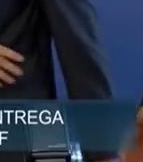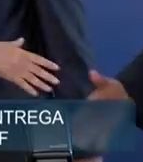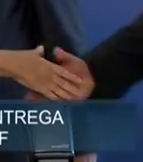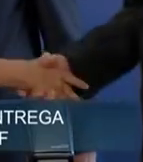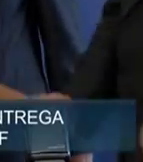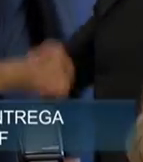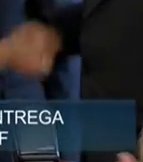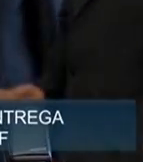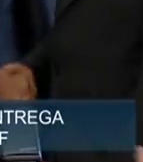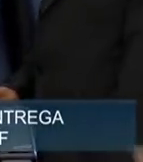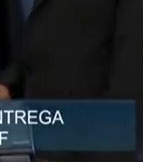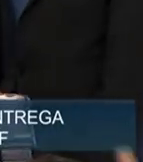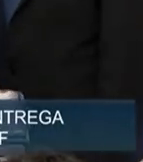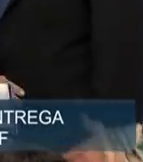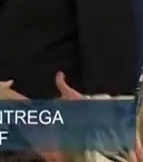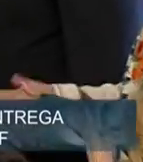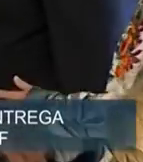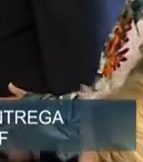C